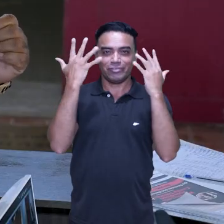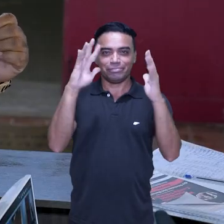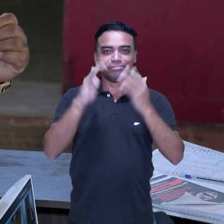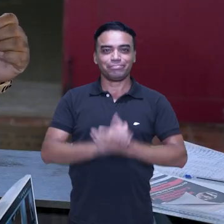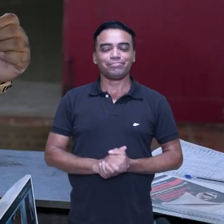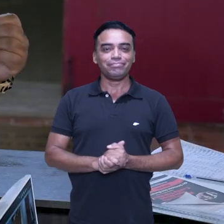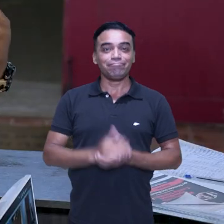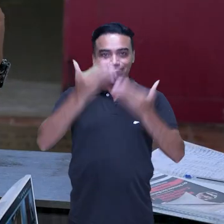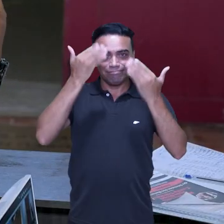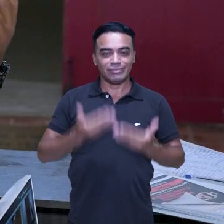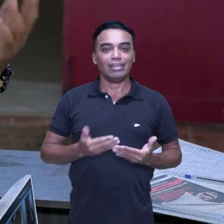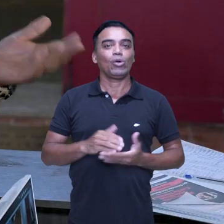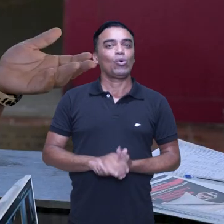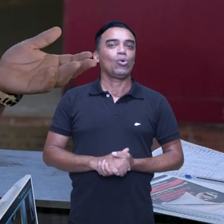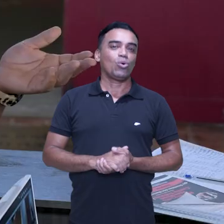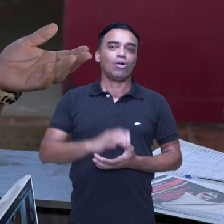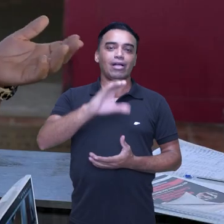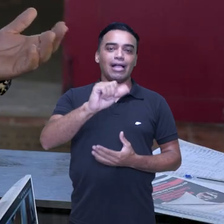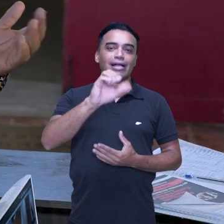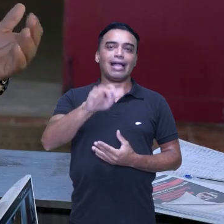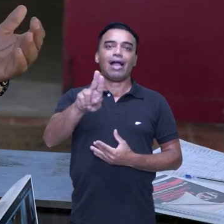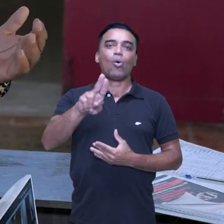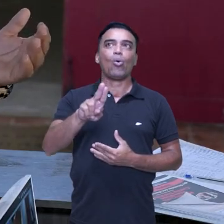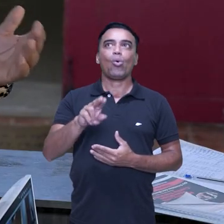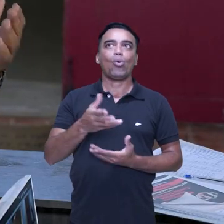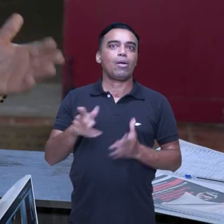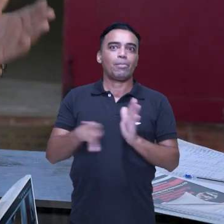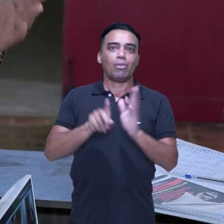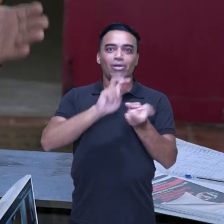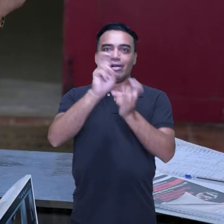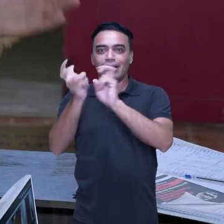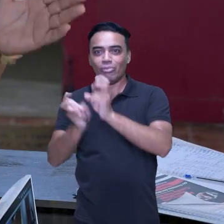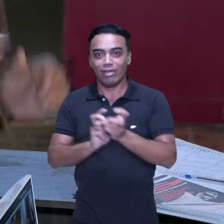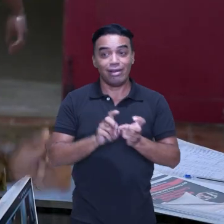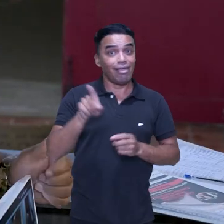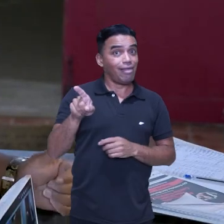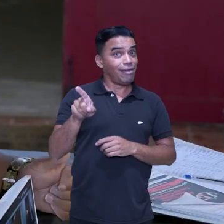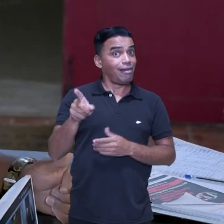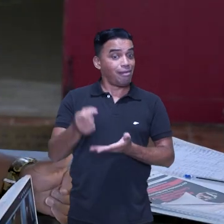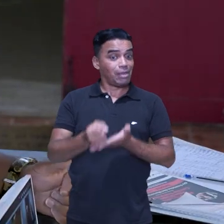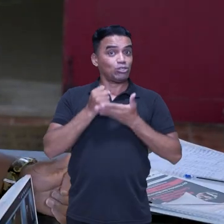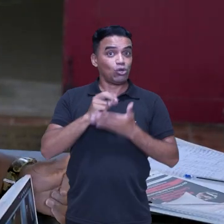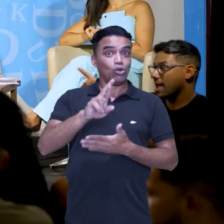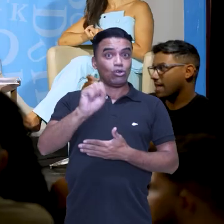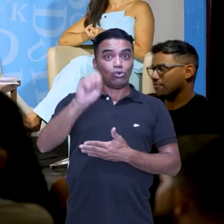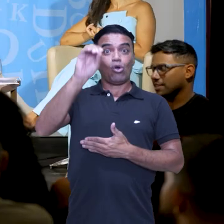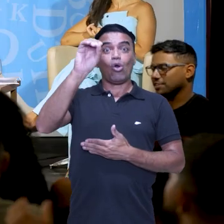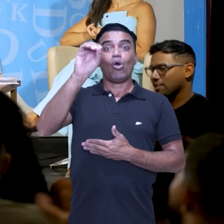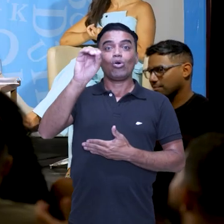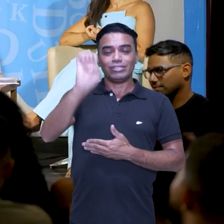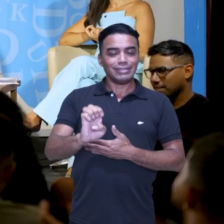Eu sou o mestre Cacau da capoeira, porque a Rose me fez ser o mestre Cacau da capoeira. Obrigado.